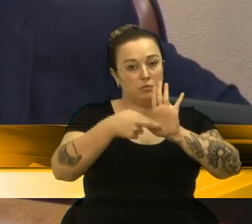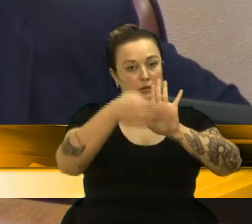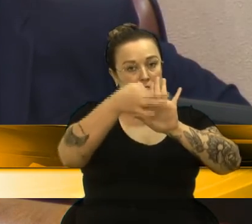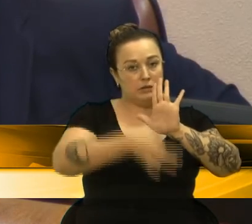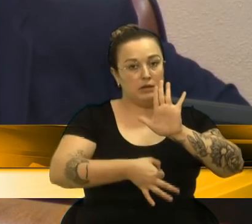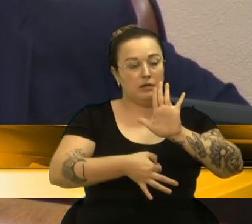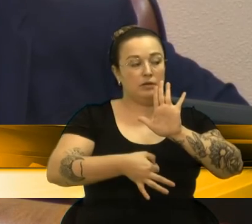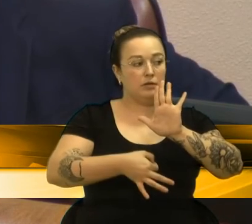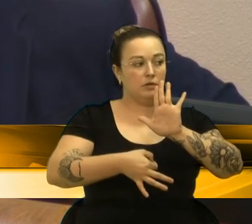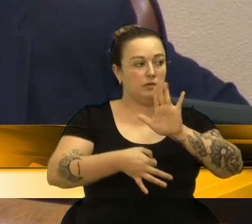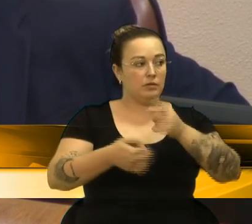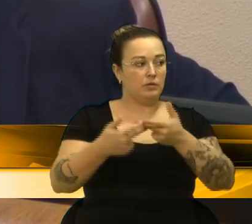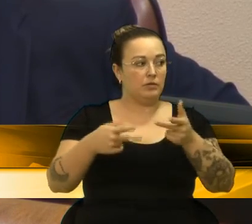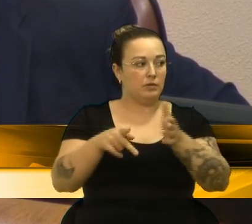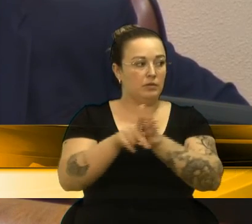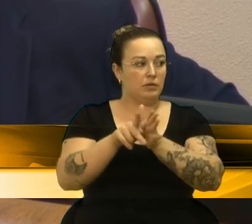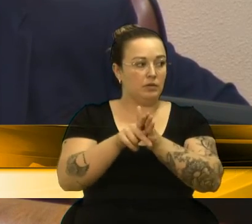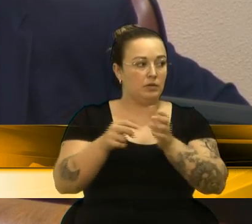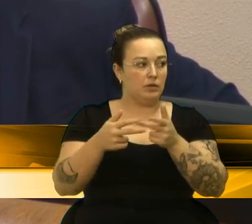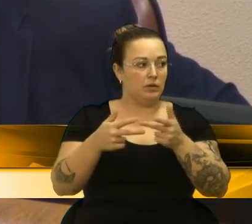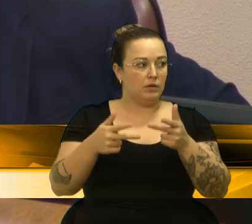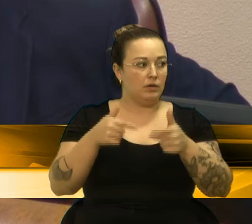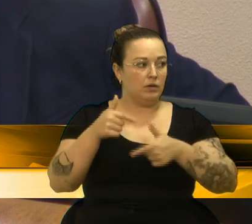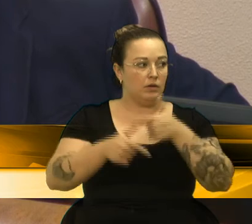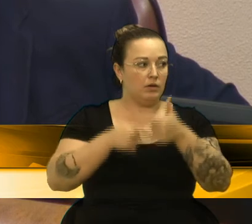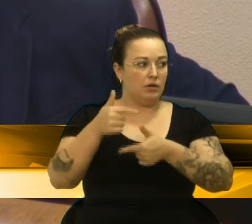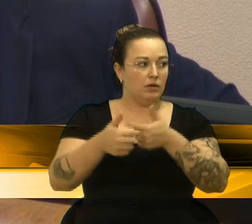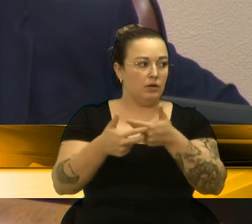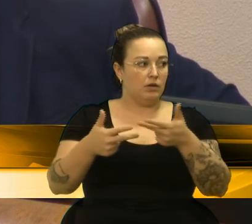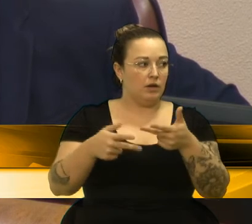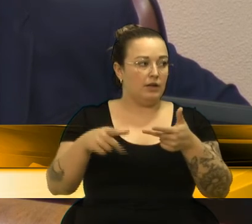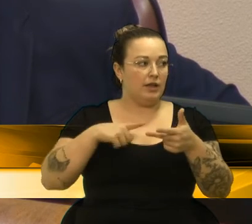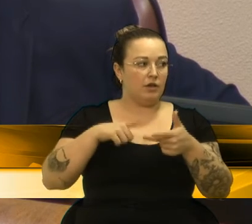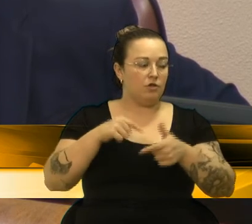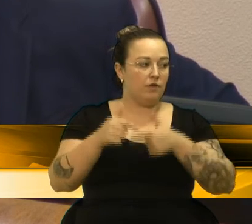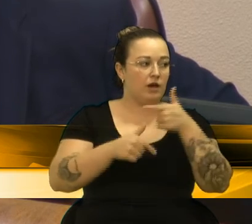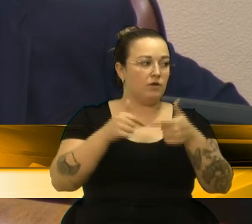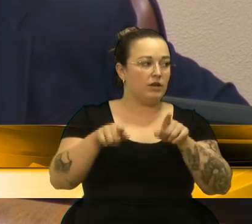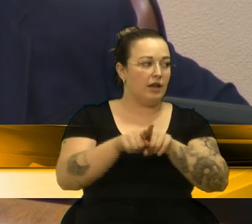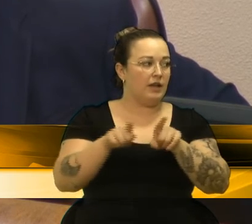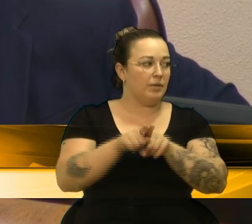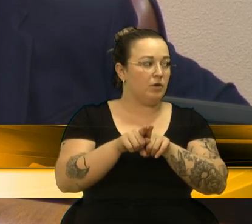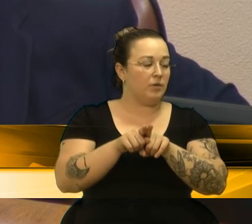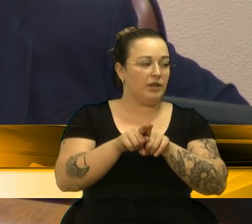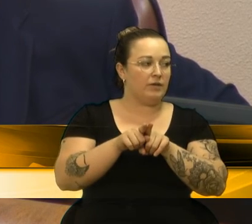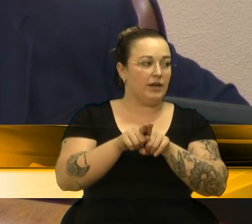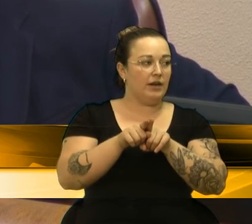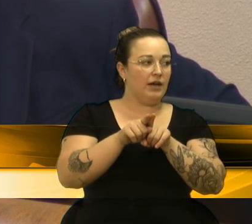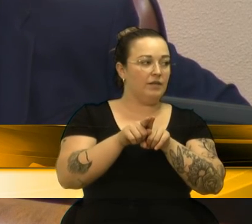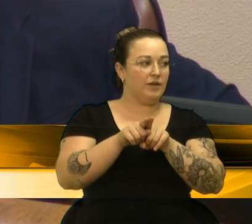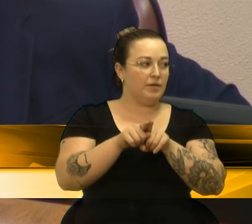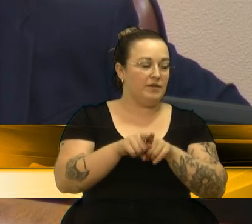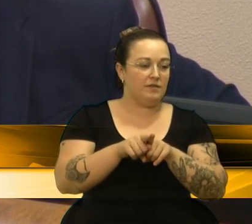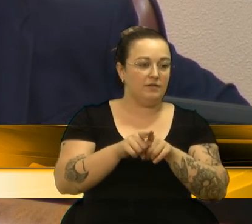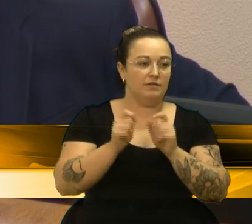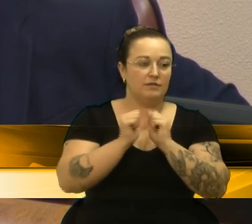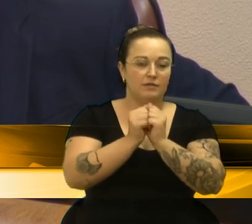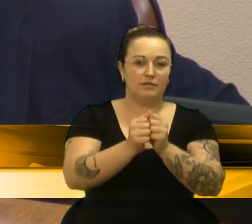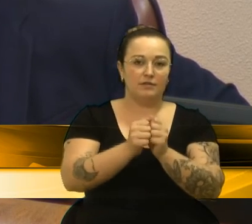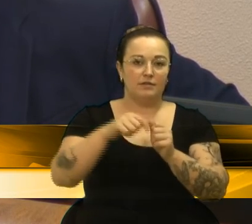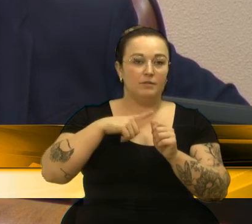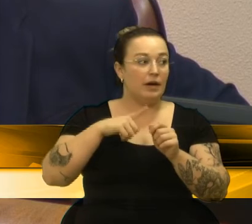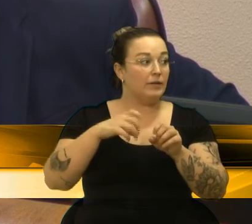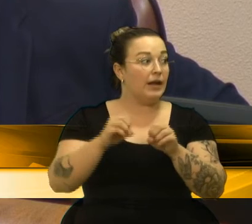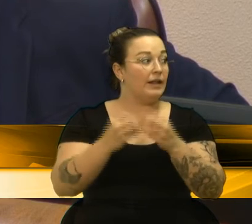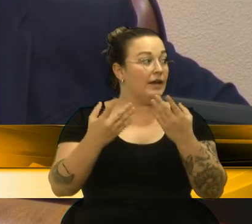autorizados pelo município. Artigo 34. Nos logradouros públicos são permitidas concentrações para a realização de comícios políticos e festividades